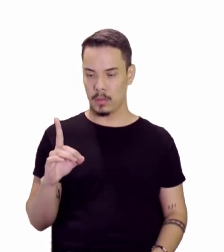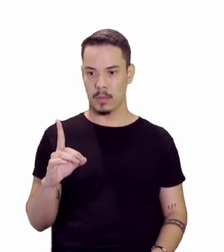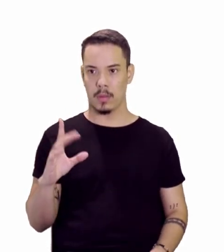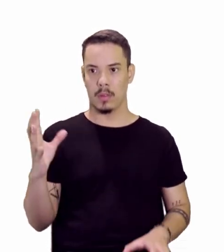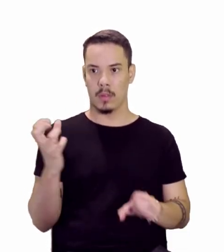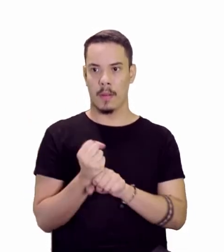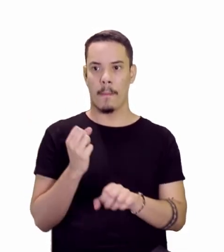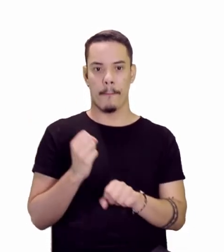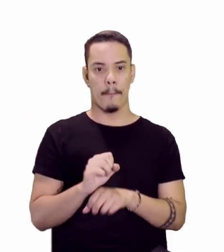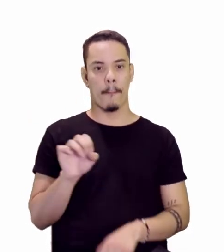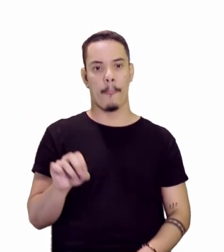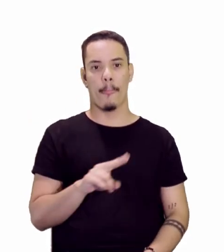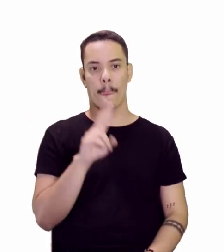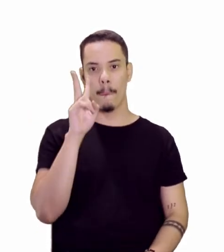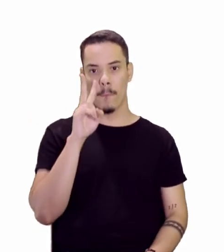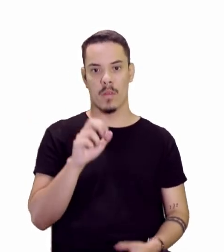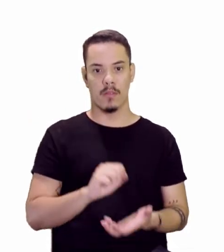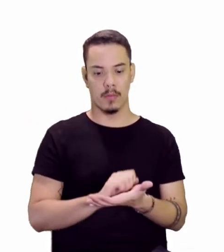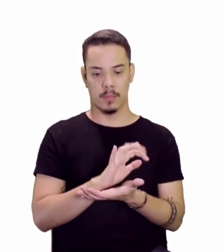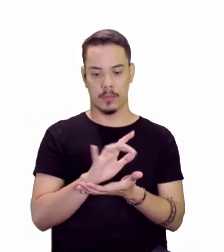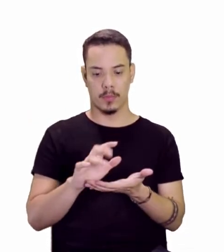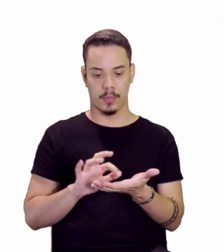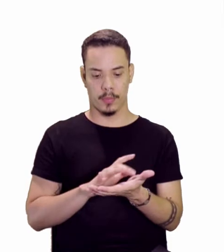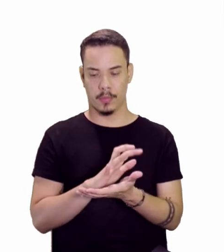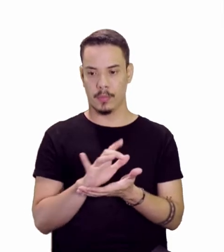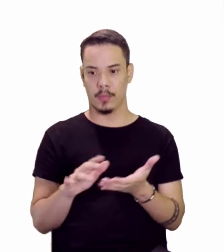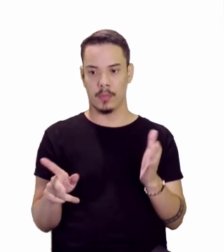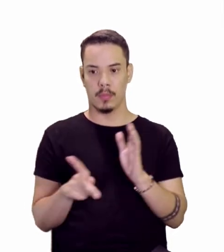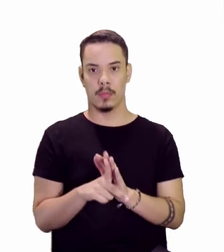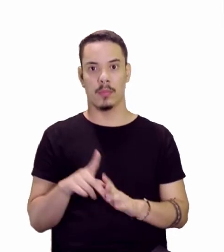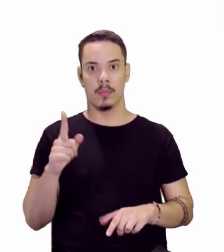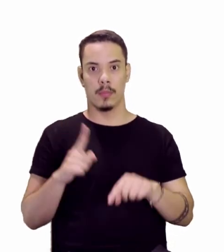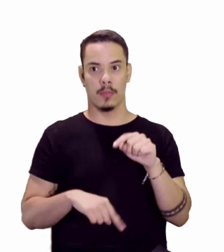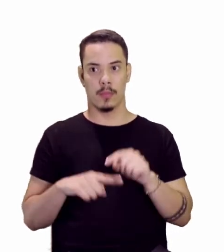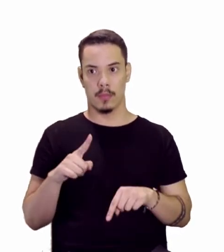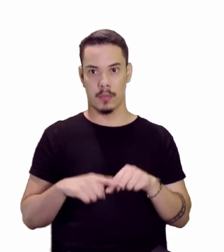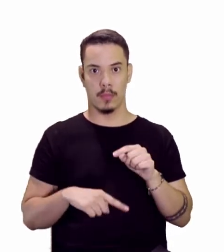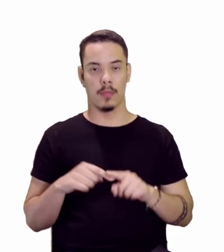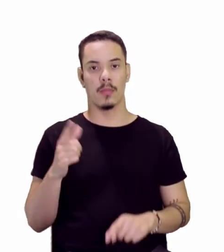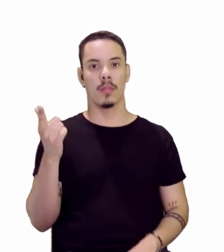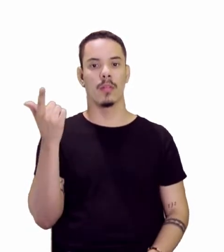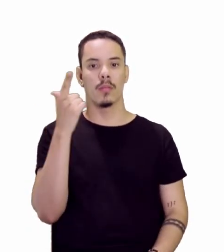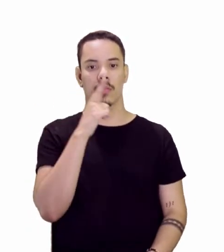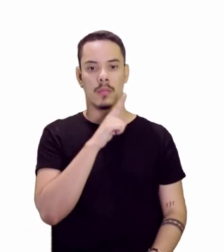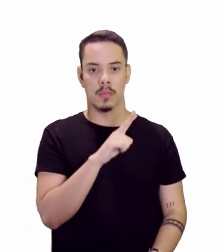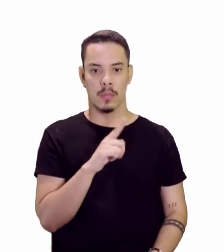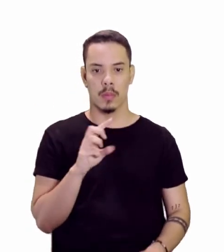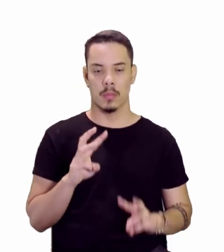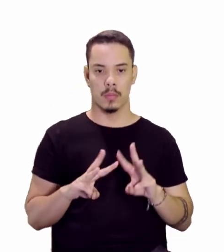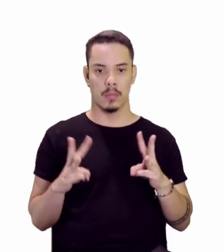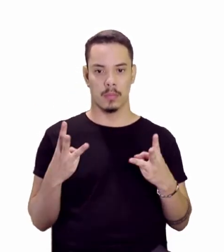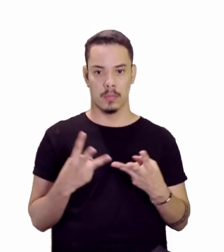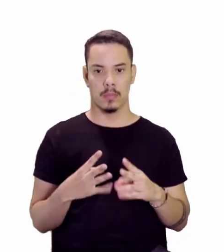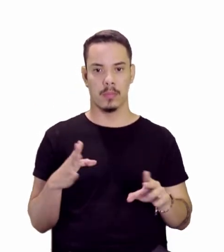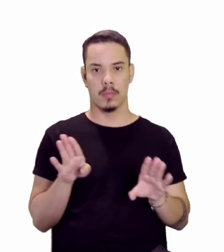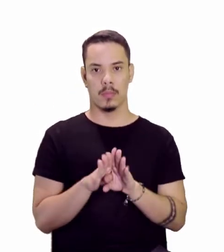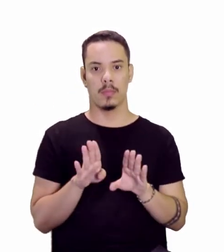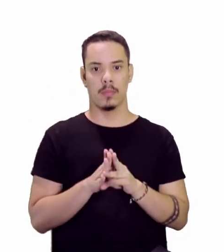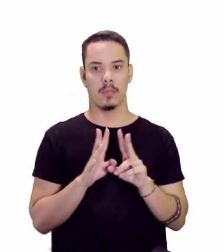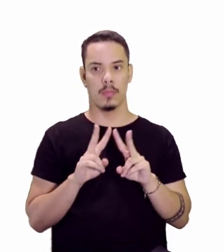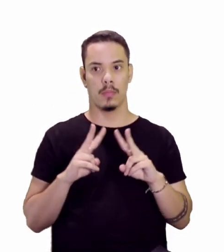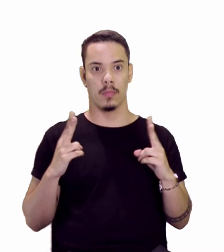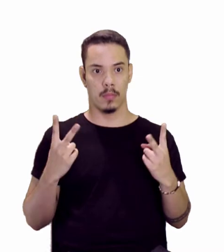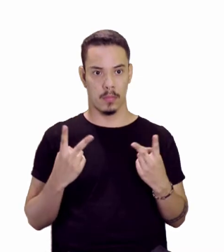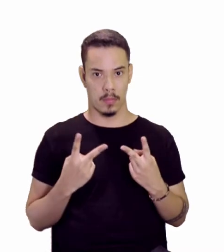lá, você vê a geometria do material. Lembrando que a massa é a densidade, que é a massa específica, a densidade do líquido, a massa específica dele, né? E o volume